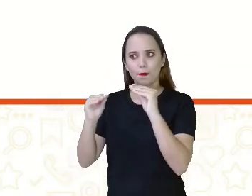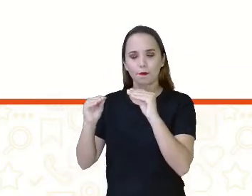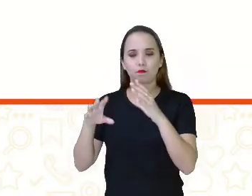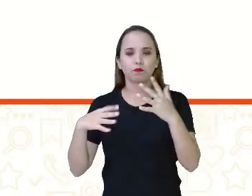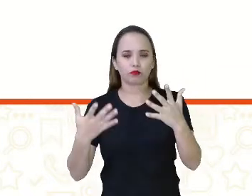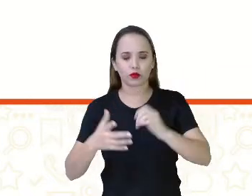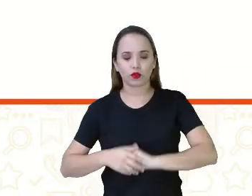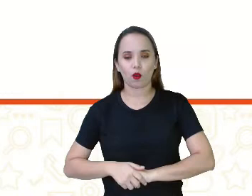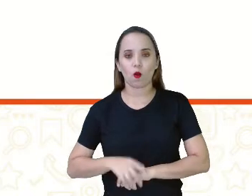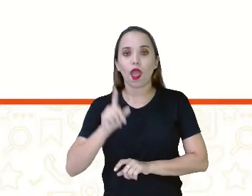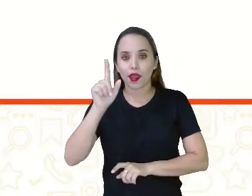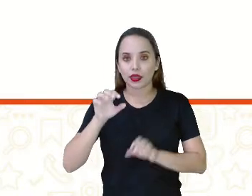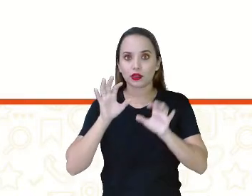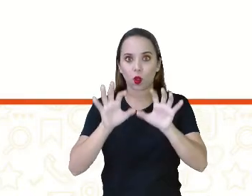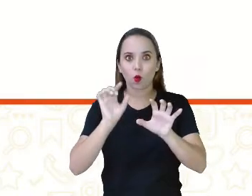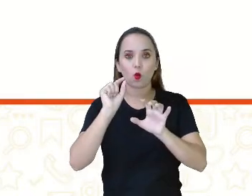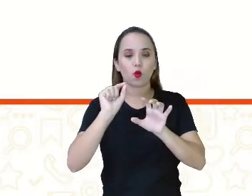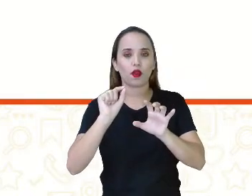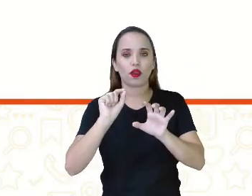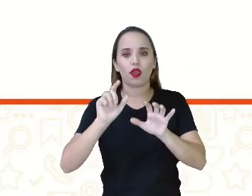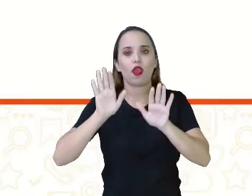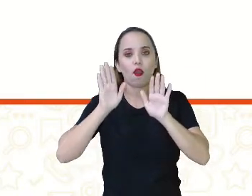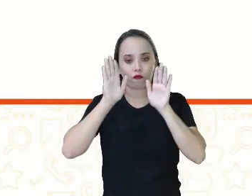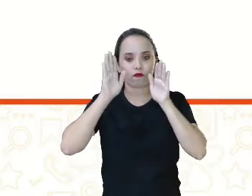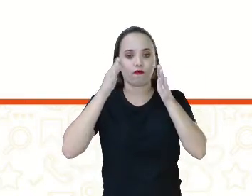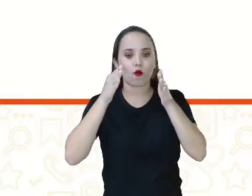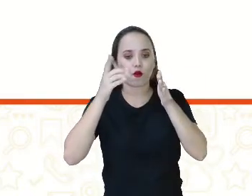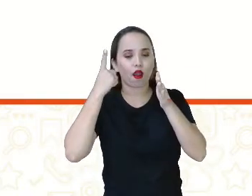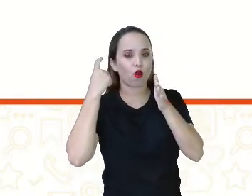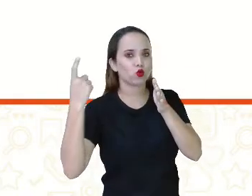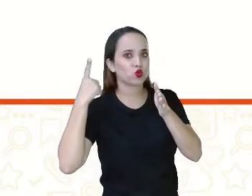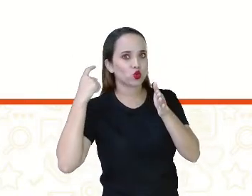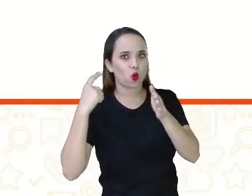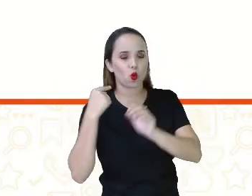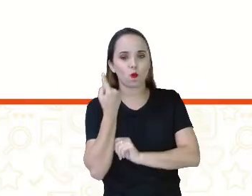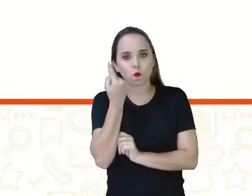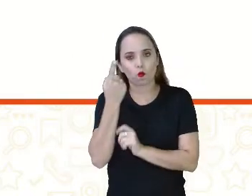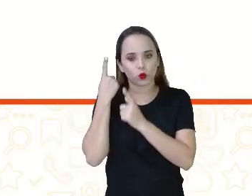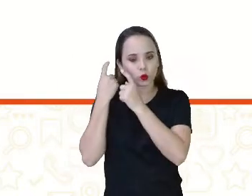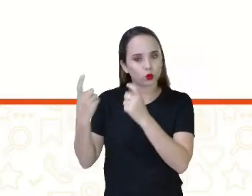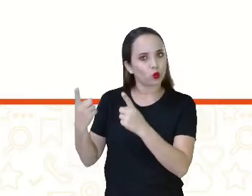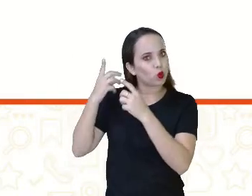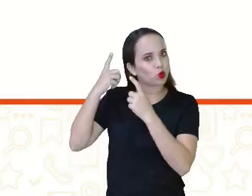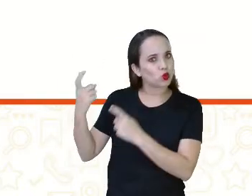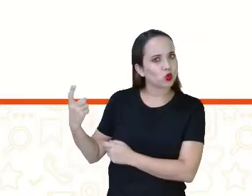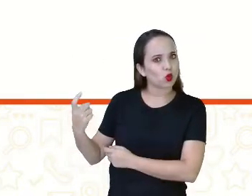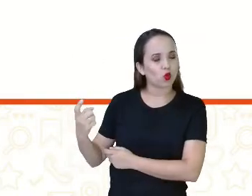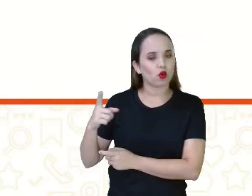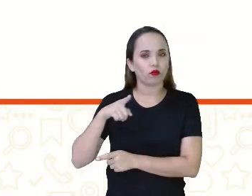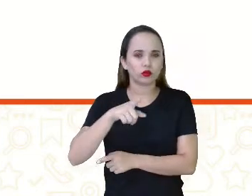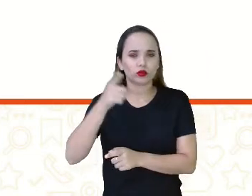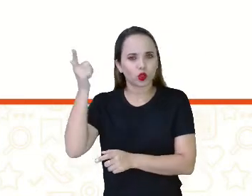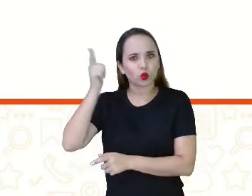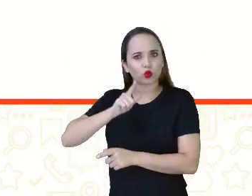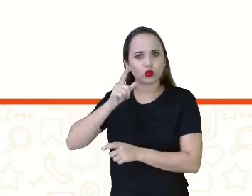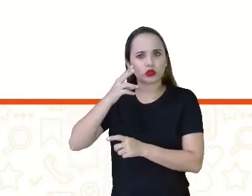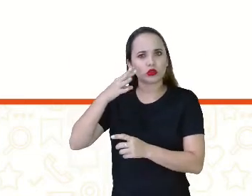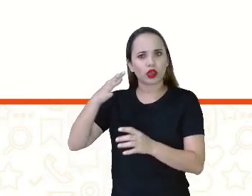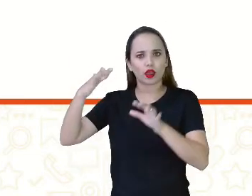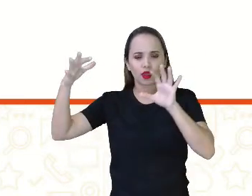a capacidade de isolar os outros sons, que você consiga ter essa conversa com o